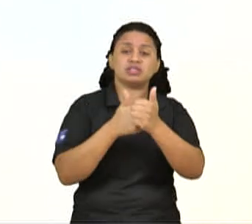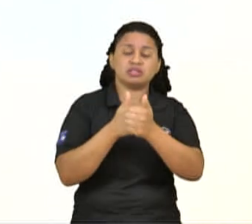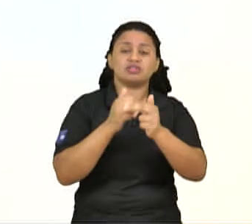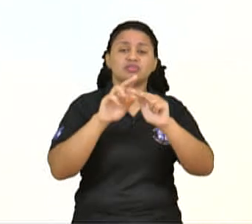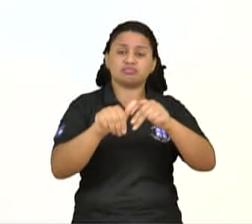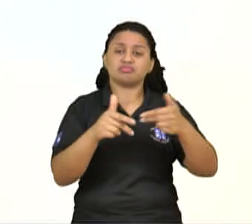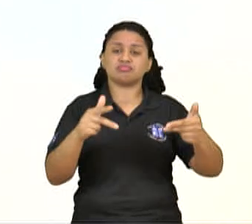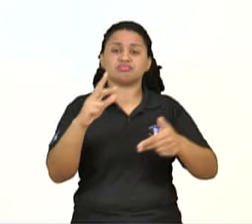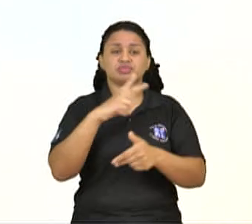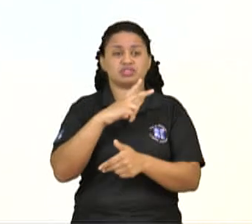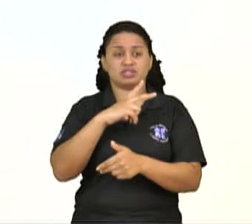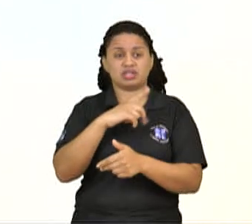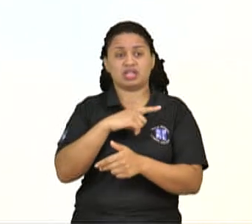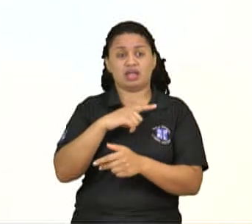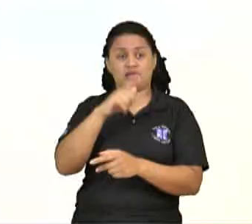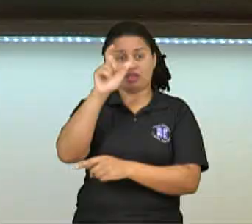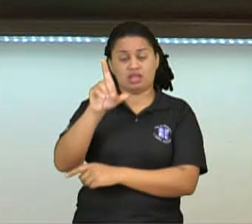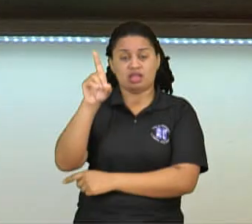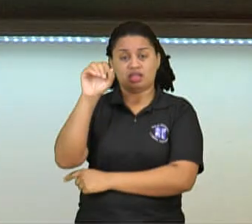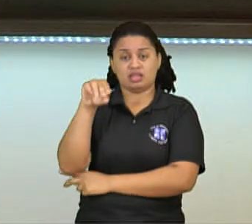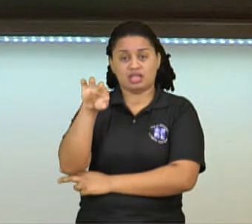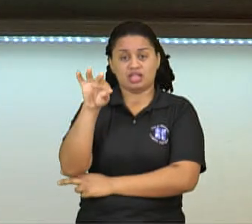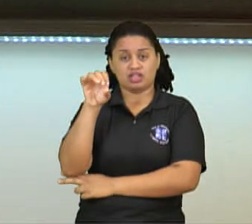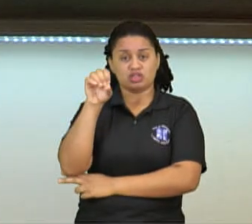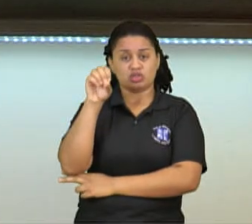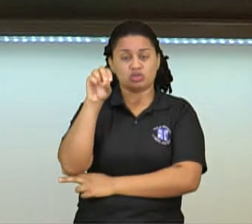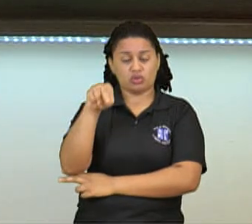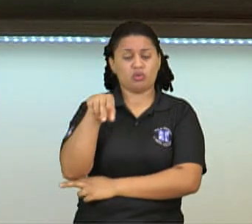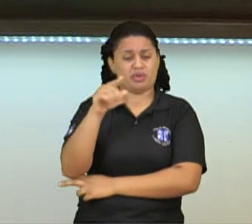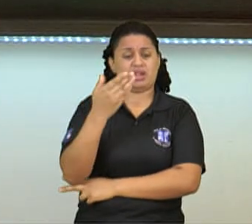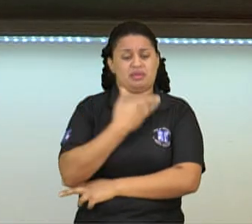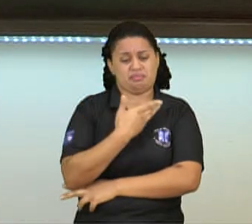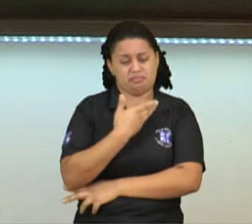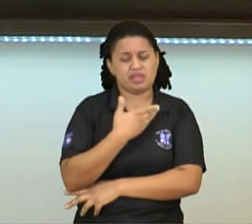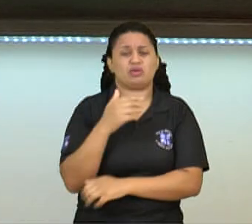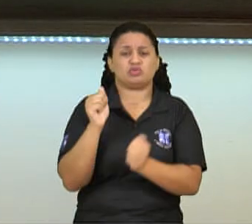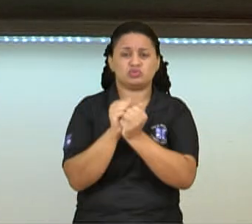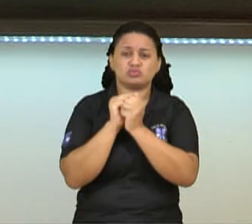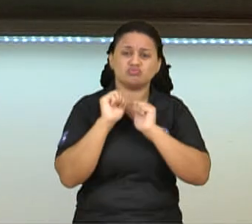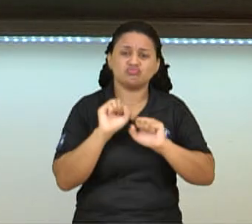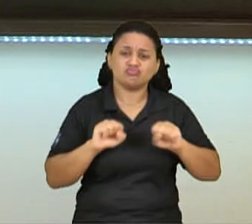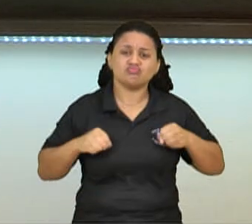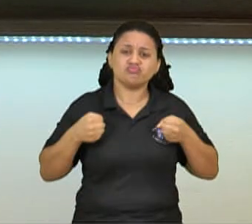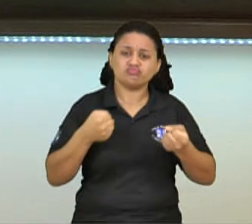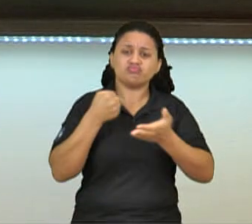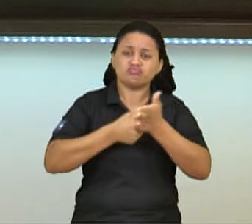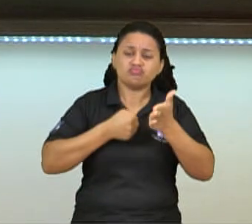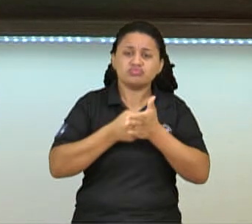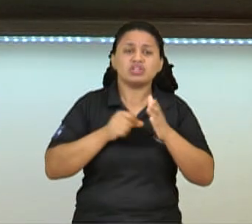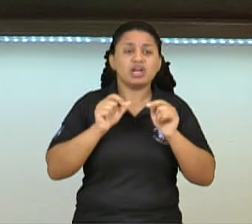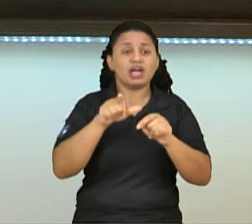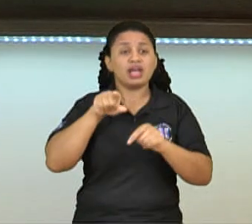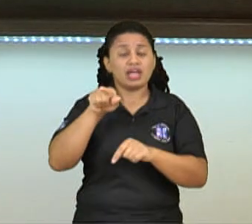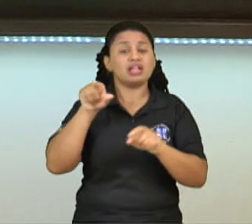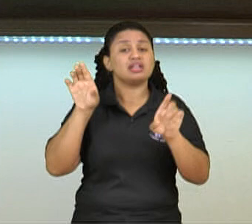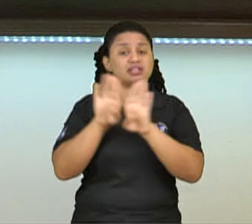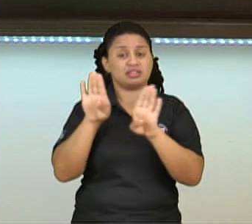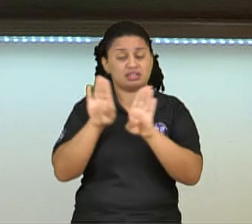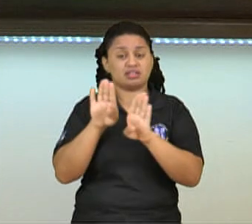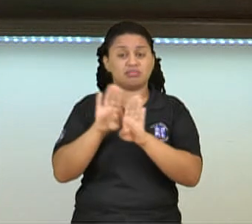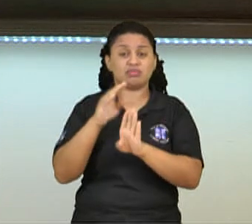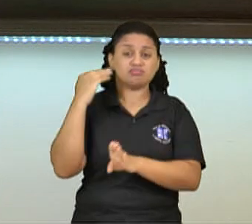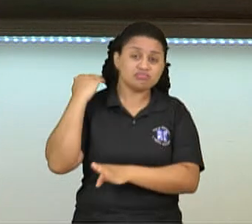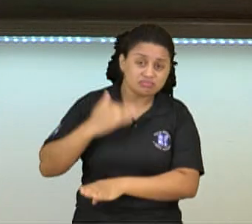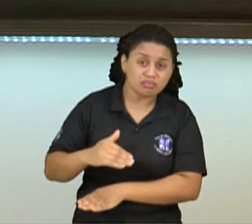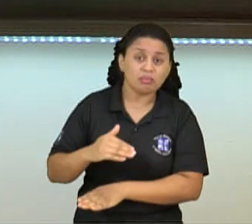O próprio Danton, que era amigo e companheiro de luta do Robespierre, ele vai ser guilhotinado